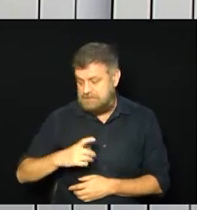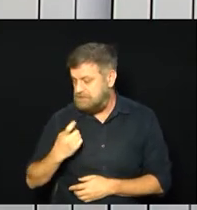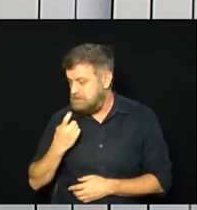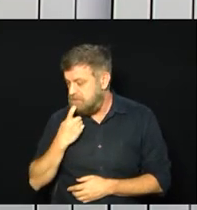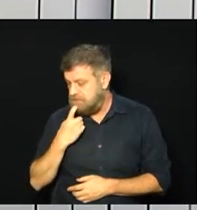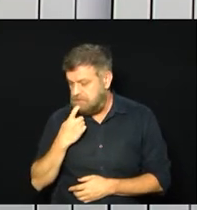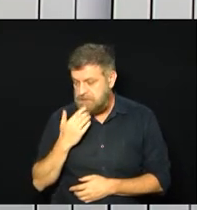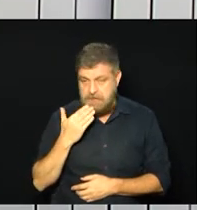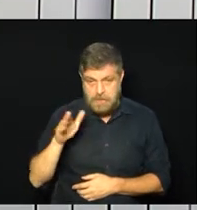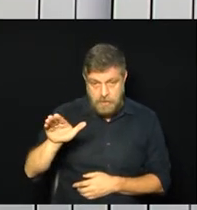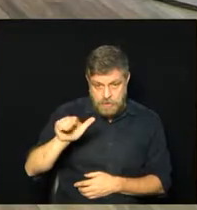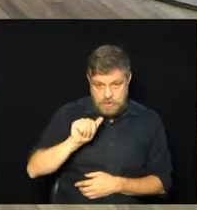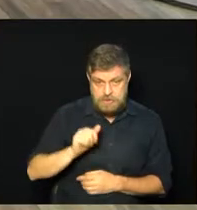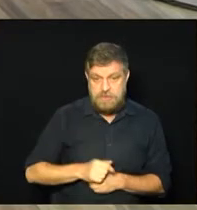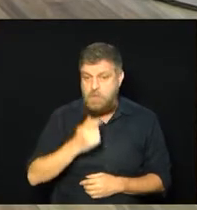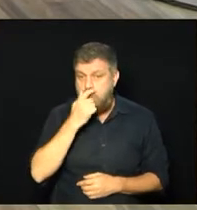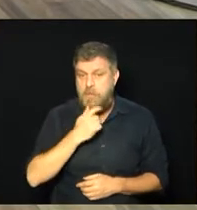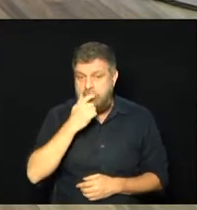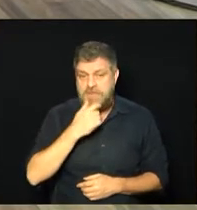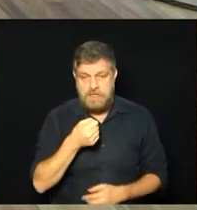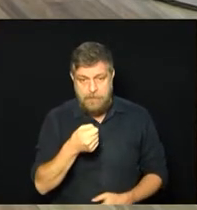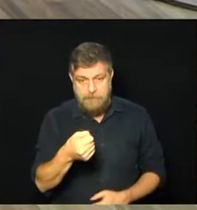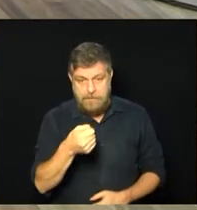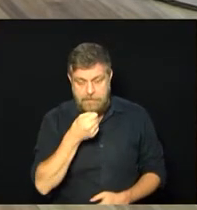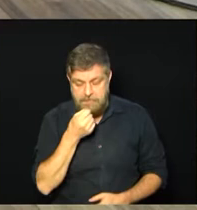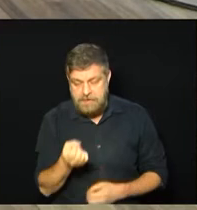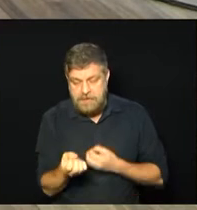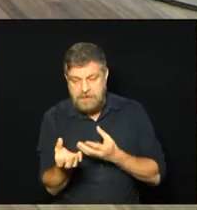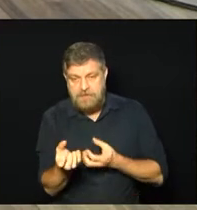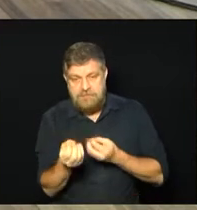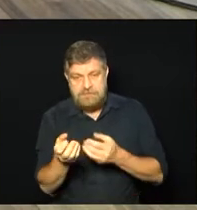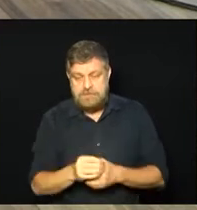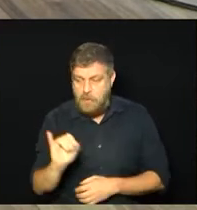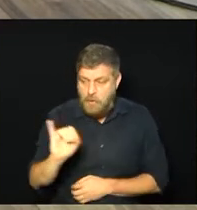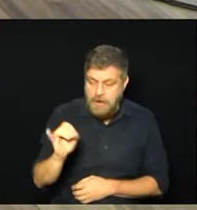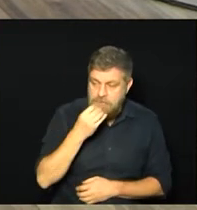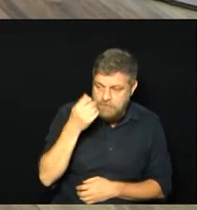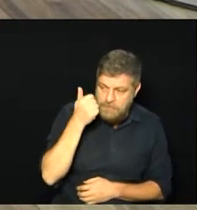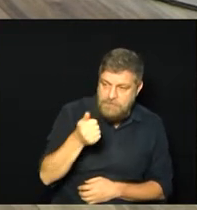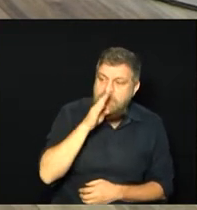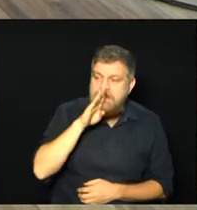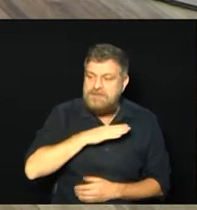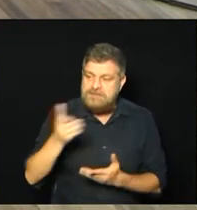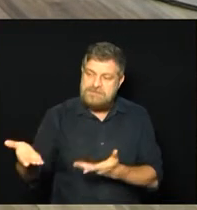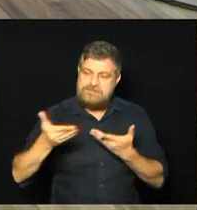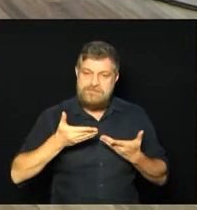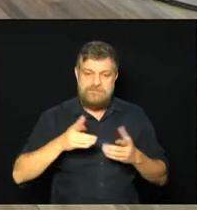eu aciono o nosso repórter Michel Amorim, que tem mais informações. Olá, Michel, boa tarde, seja bem-vindo.